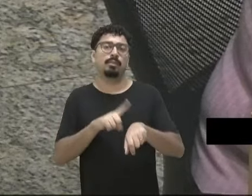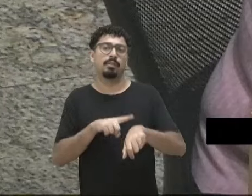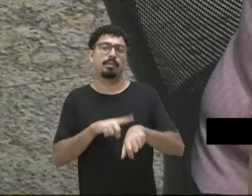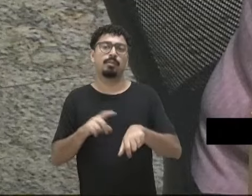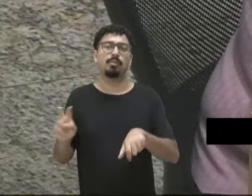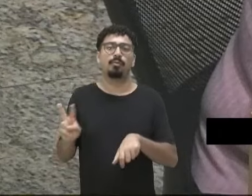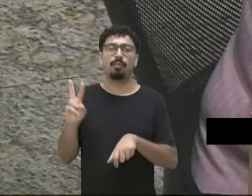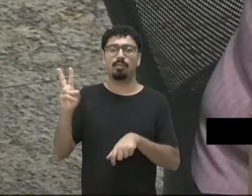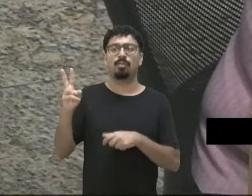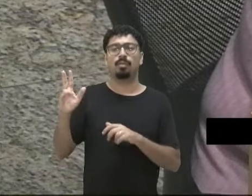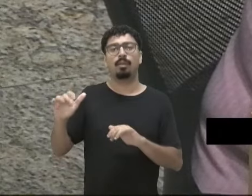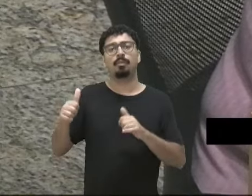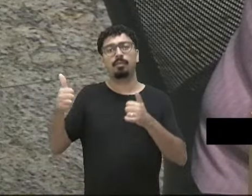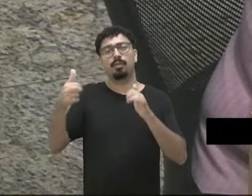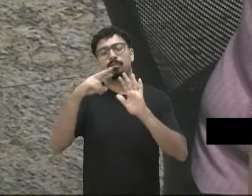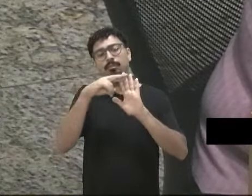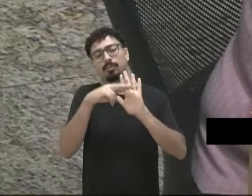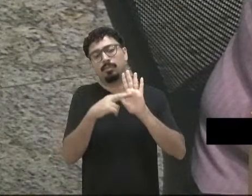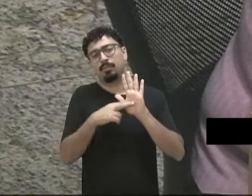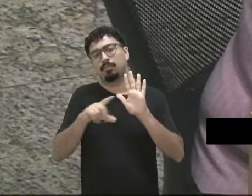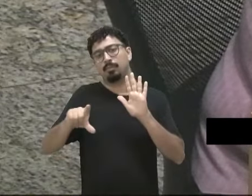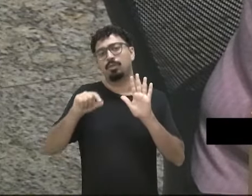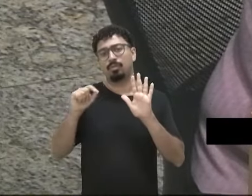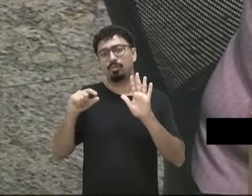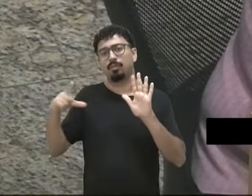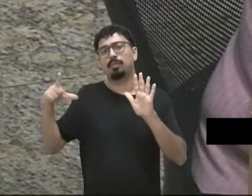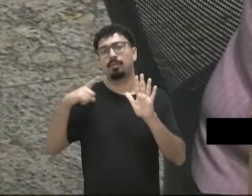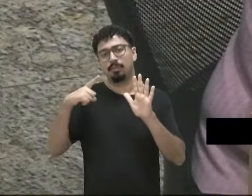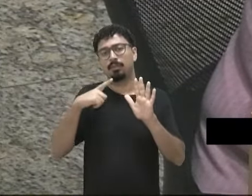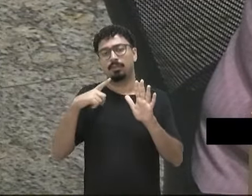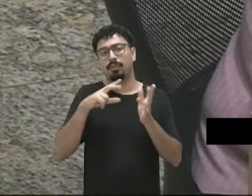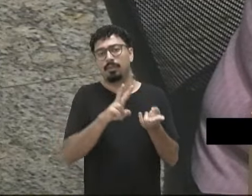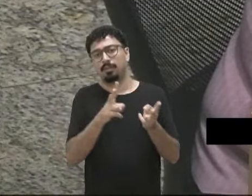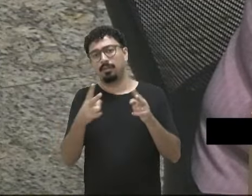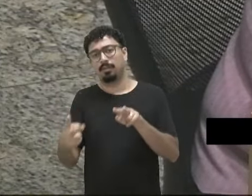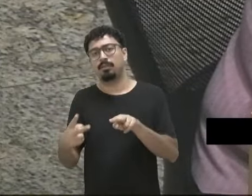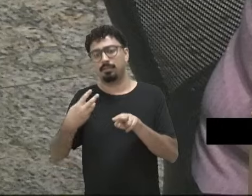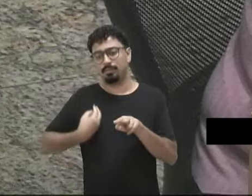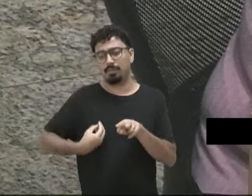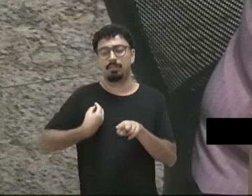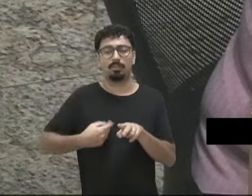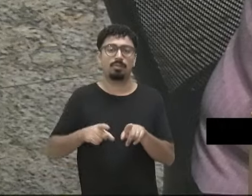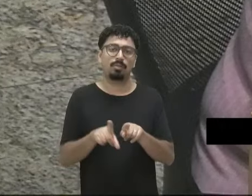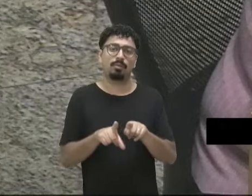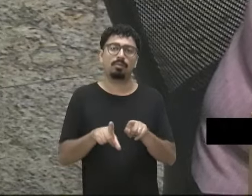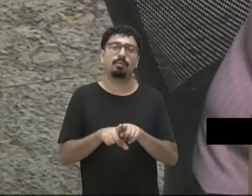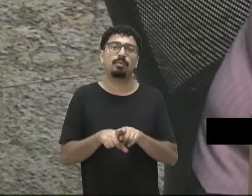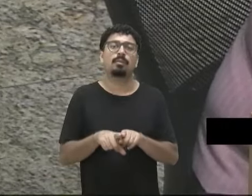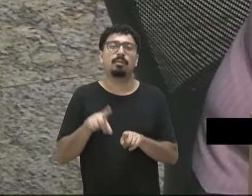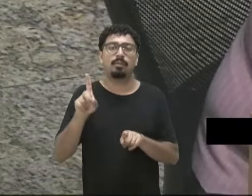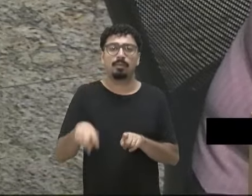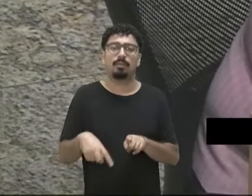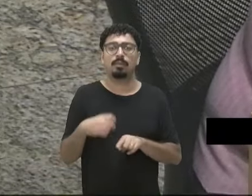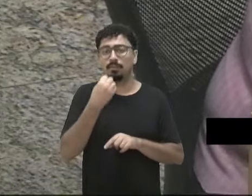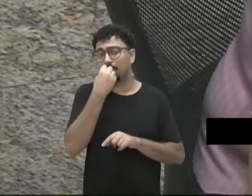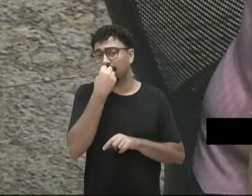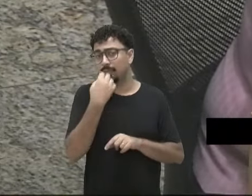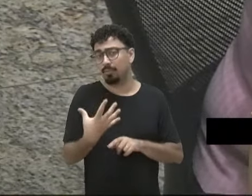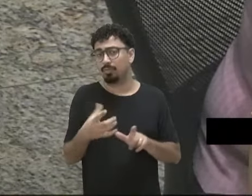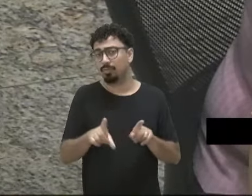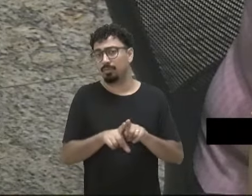valor, qual é a melhor regra para ele escolher entre as regras de transição existentes, enfim, é uma forma muito eficiente